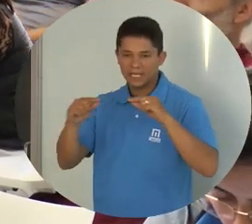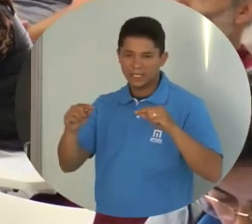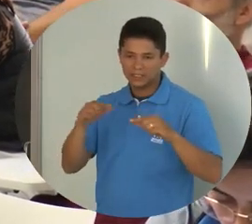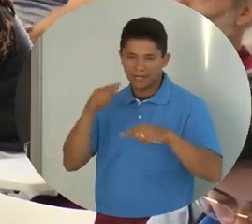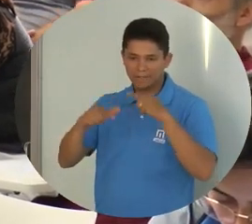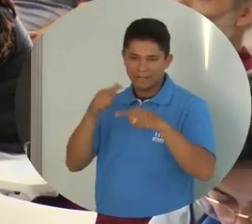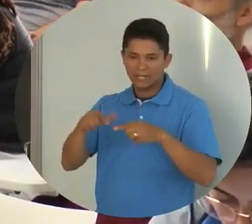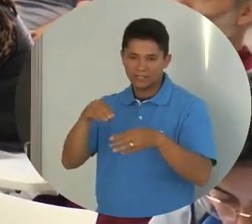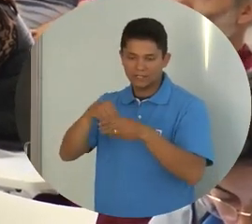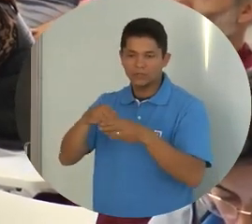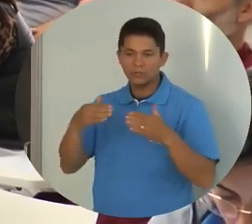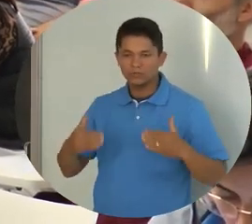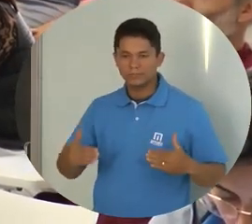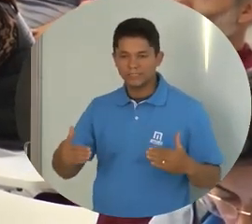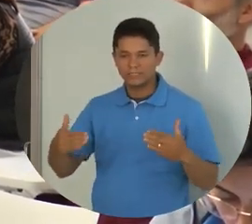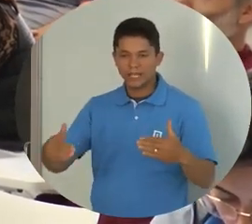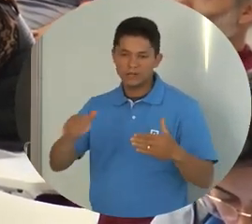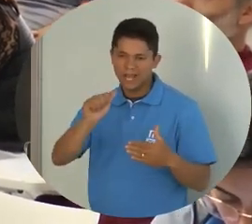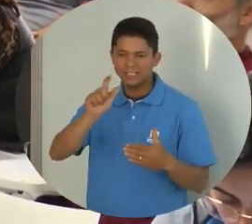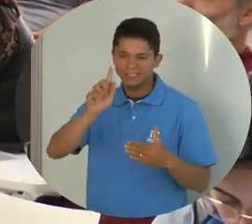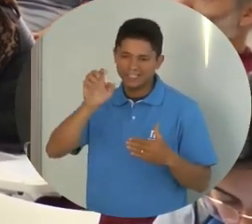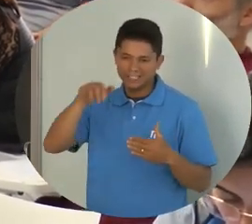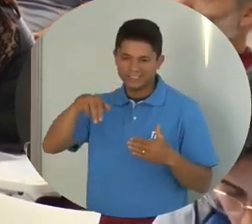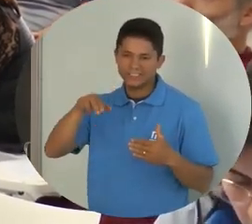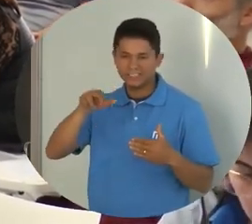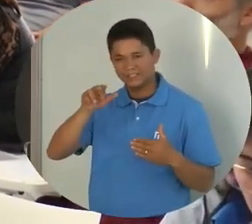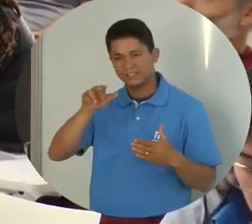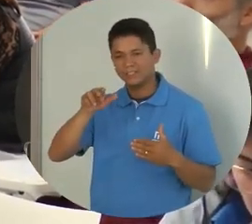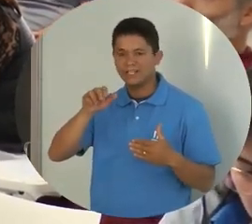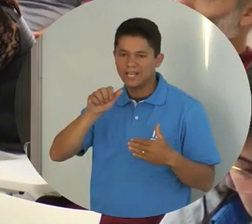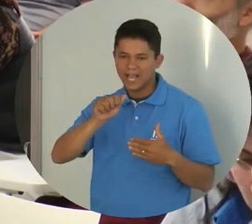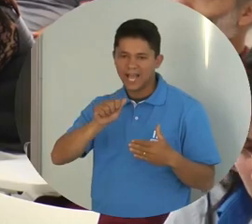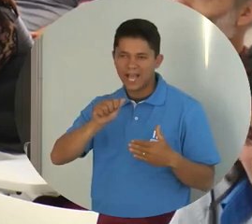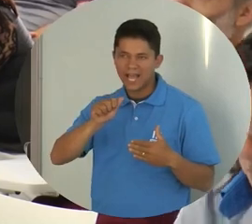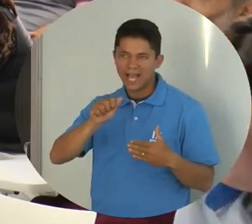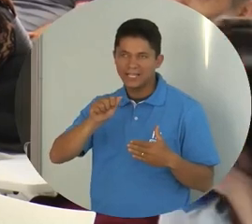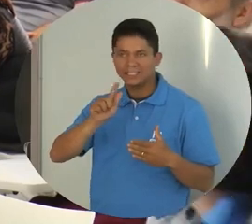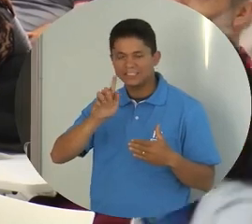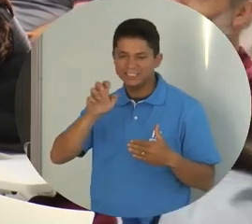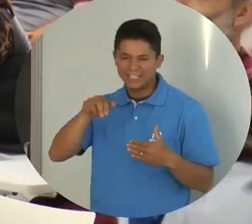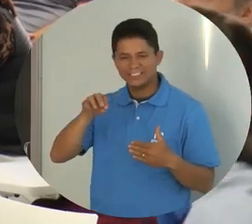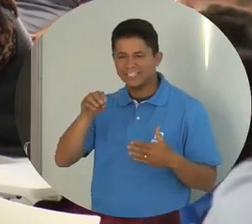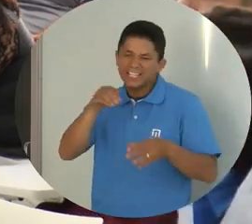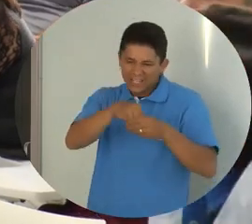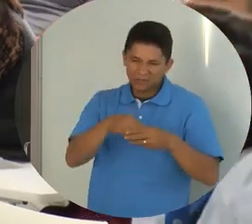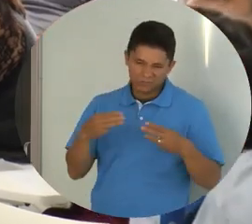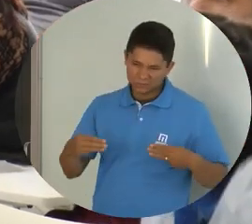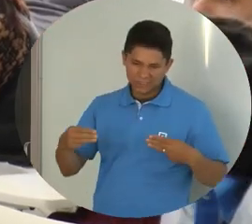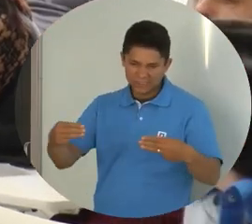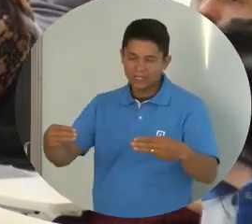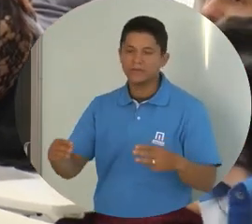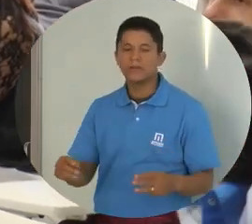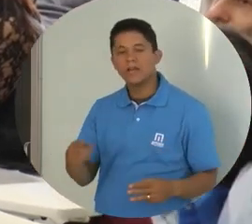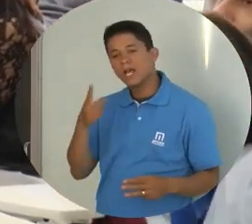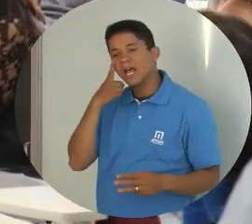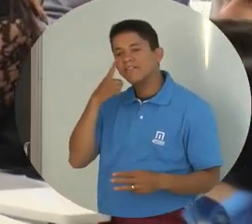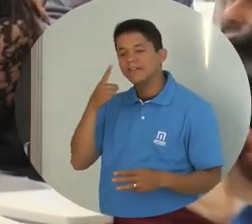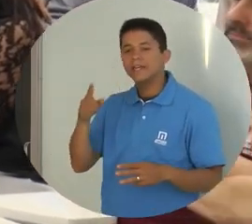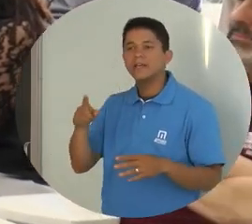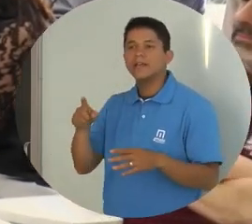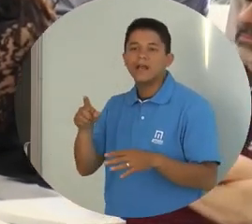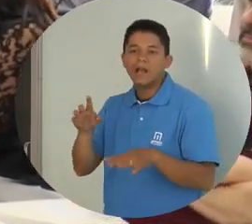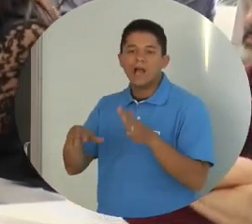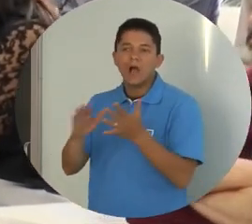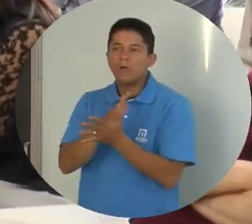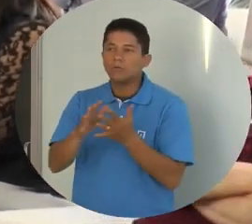sobre tremor, que mudaram as premissas de tremor em algumas regiões do